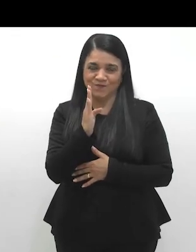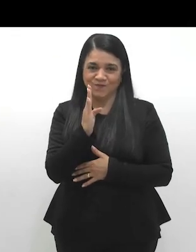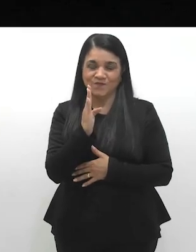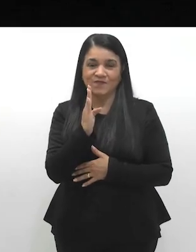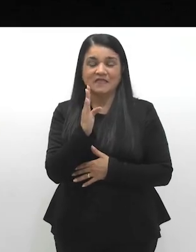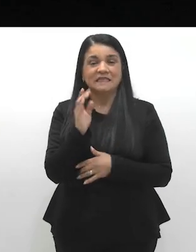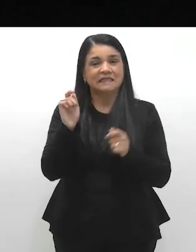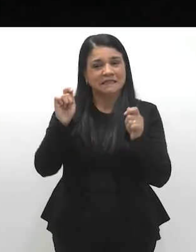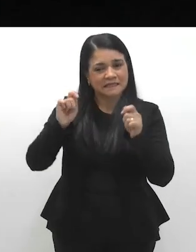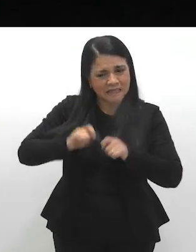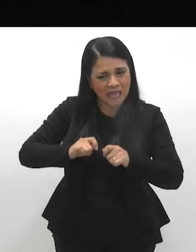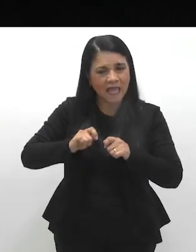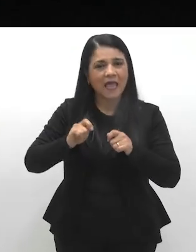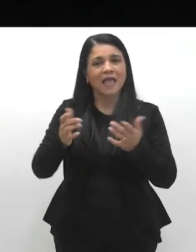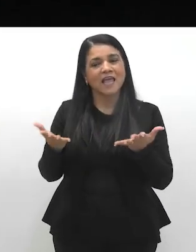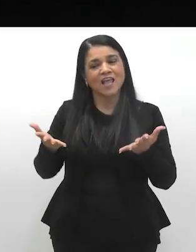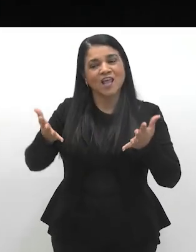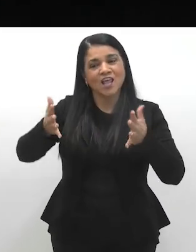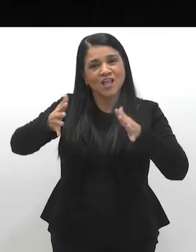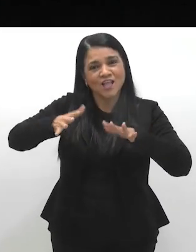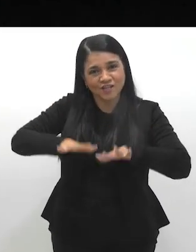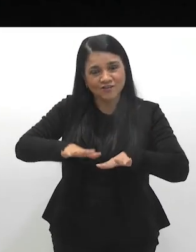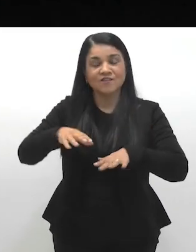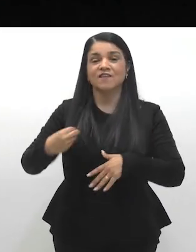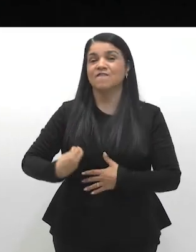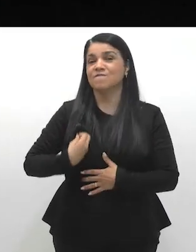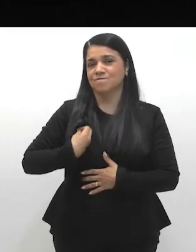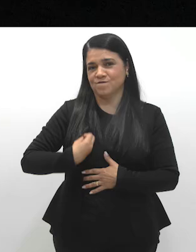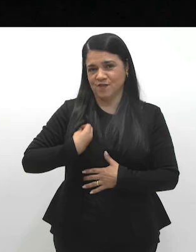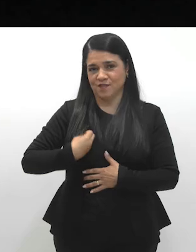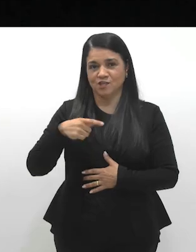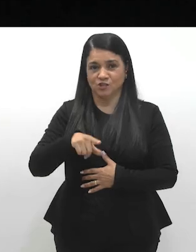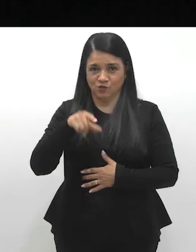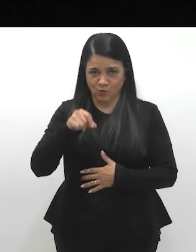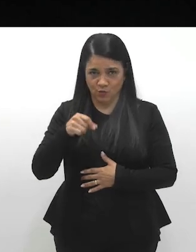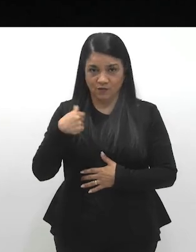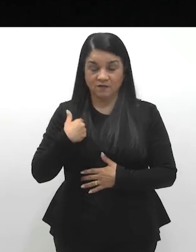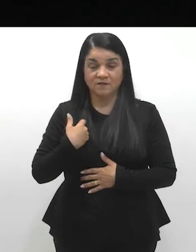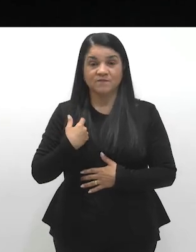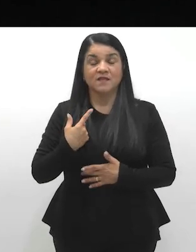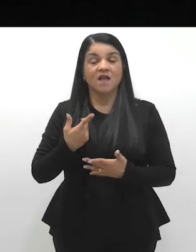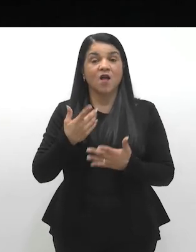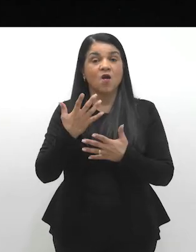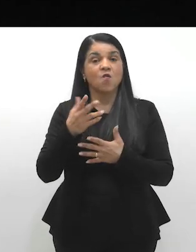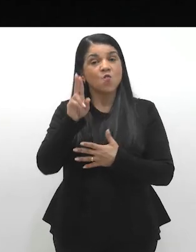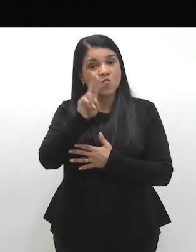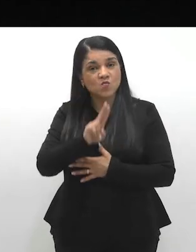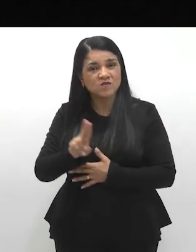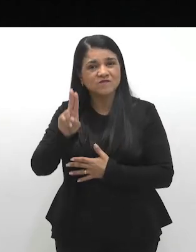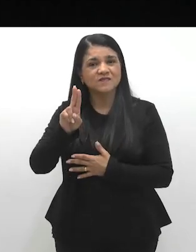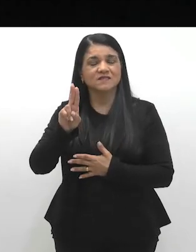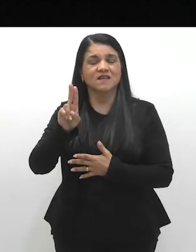de todas as possibilidades existentes de forma de escolha de vida. Então, a universidade ela